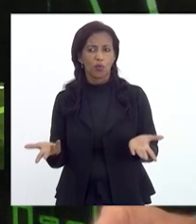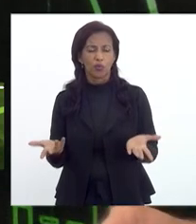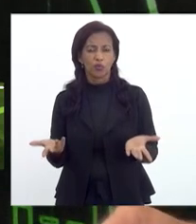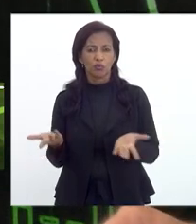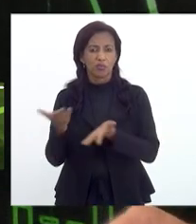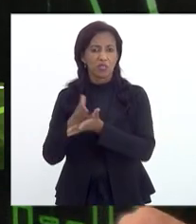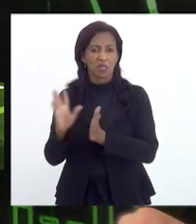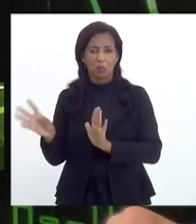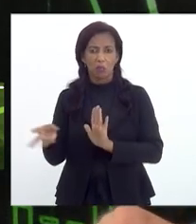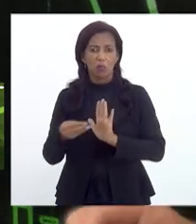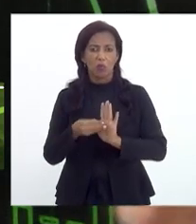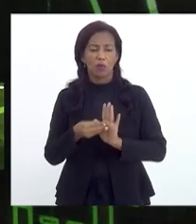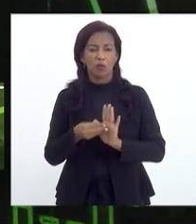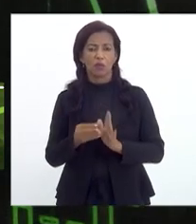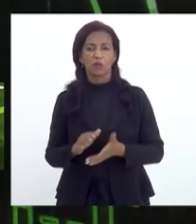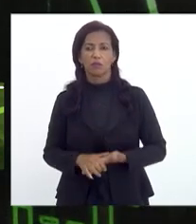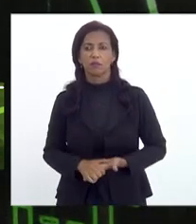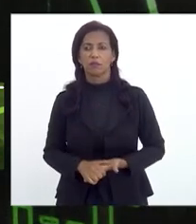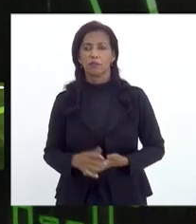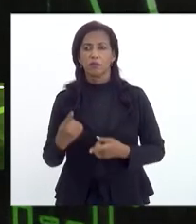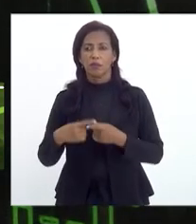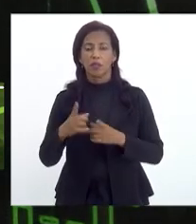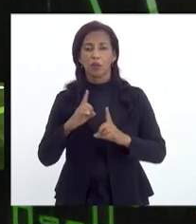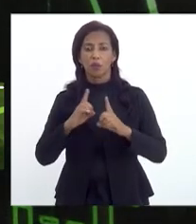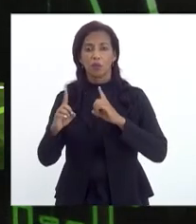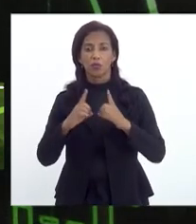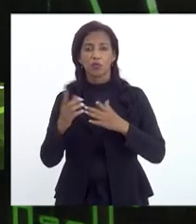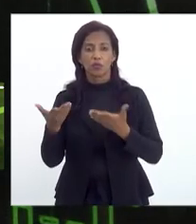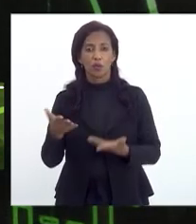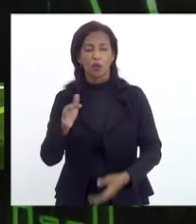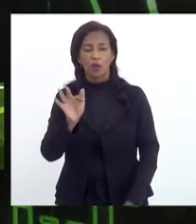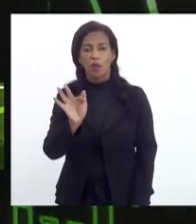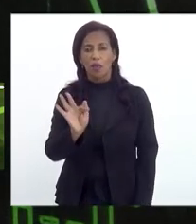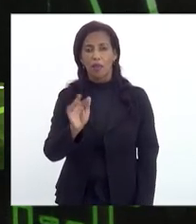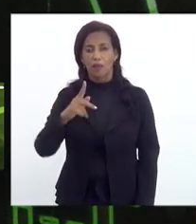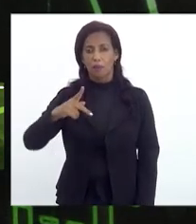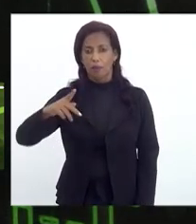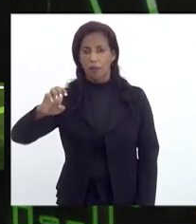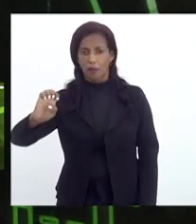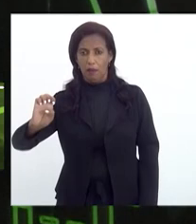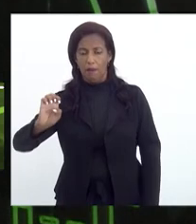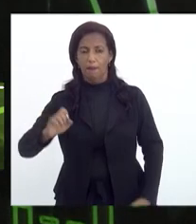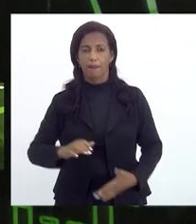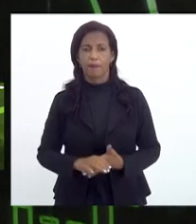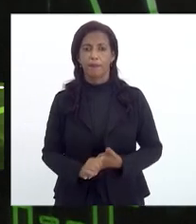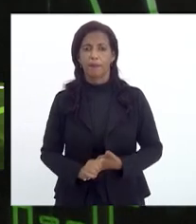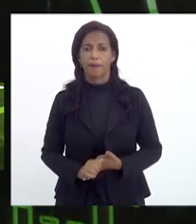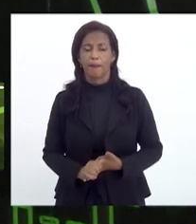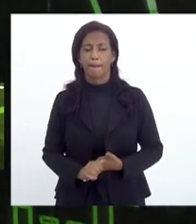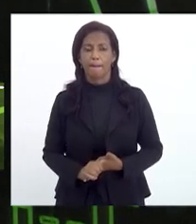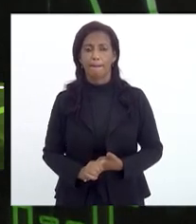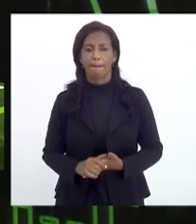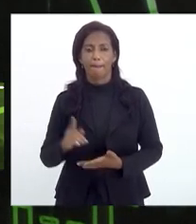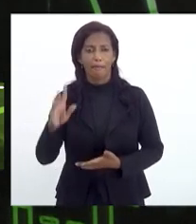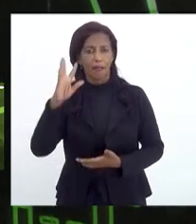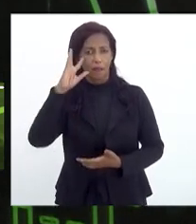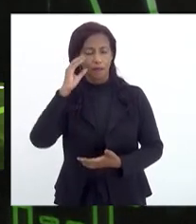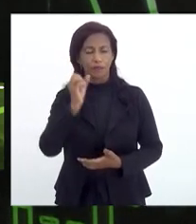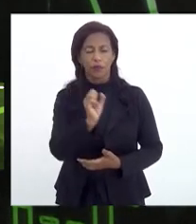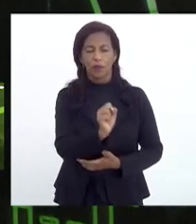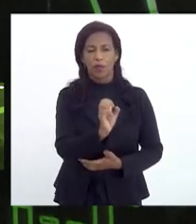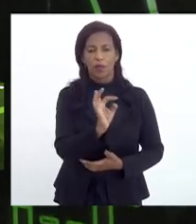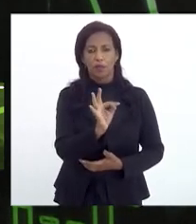Acabou colocando De que Porque tem uma discussão Sobre o FPE Que está no Que foi uma decisão Do